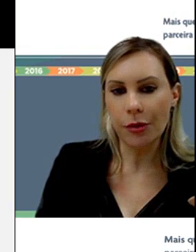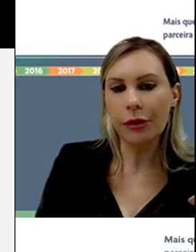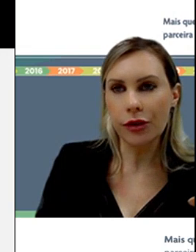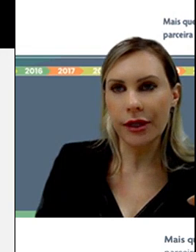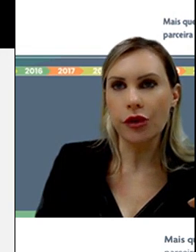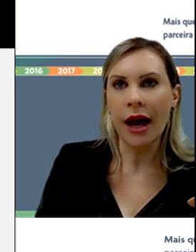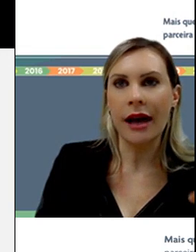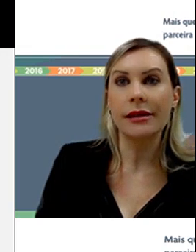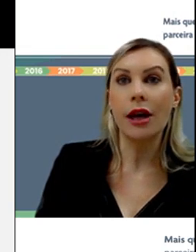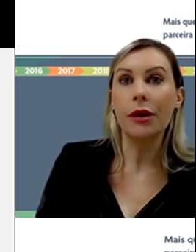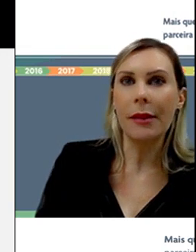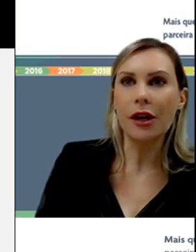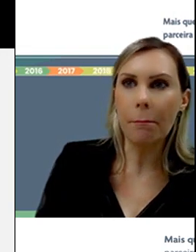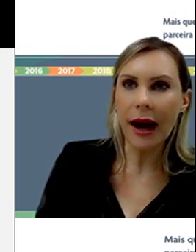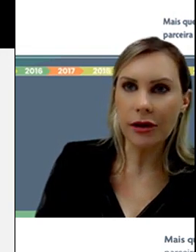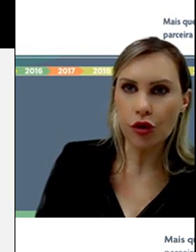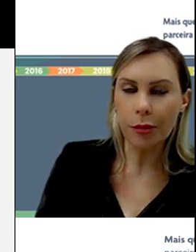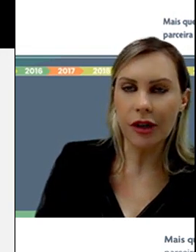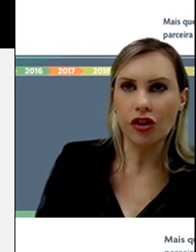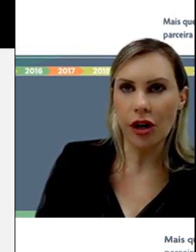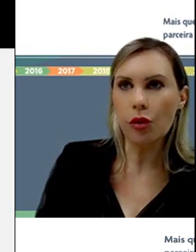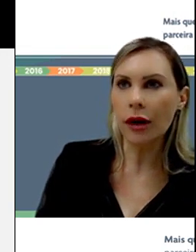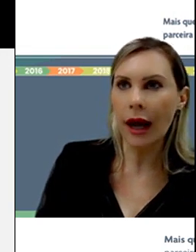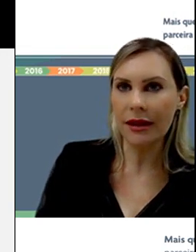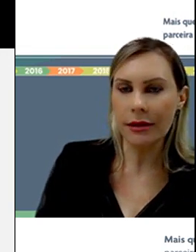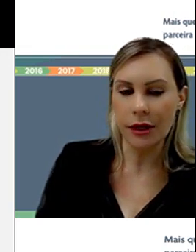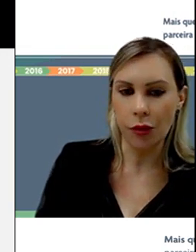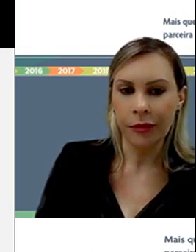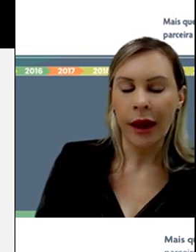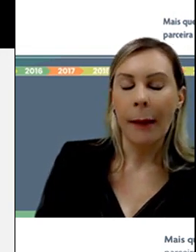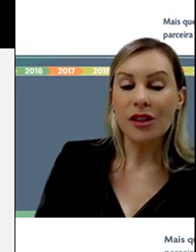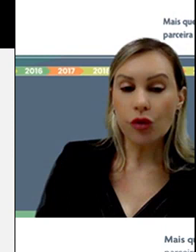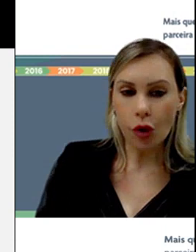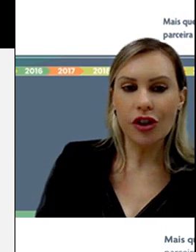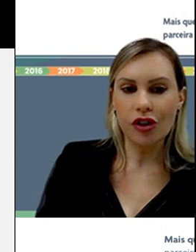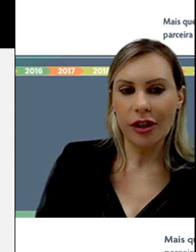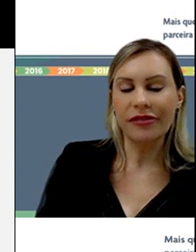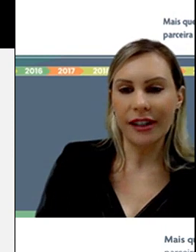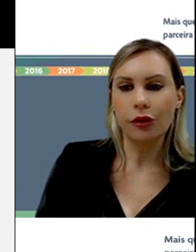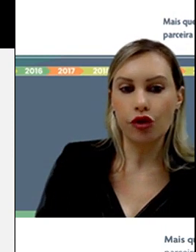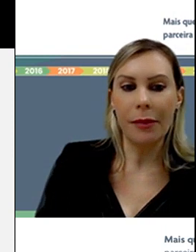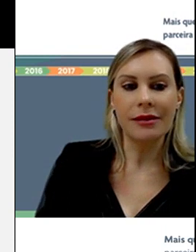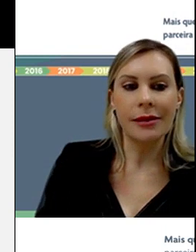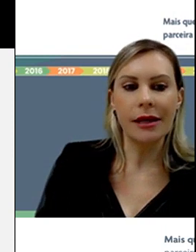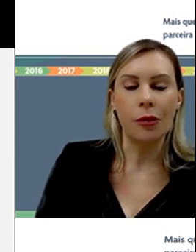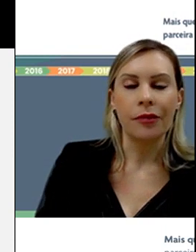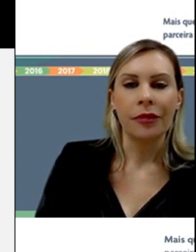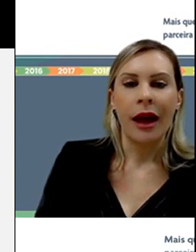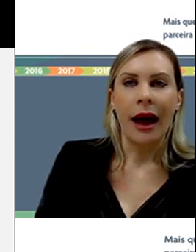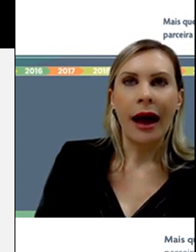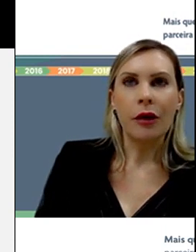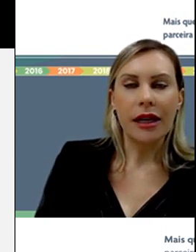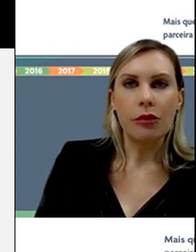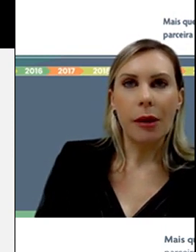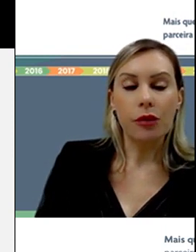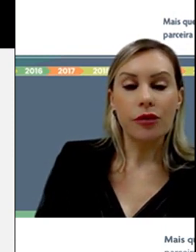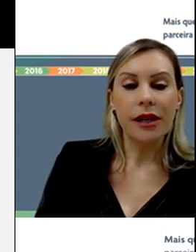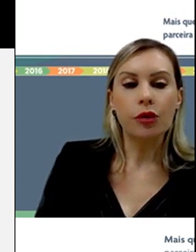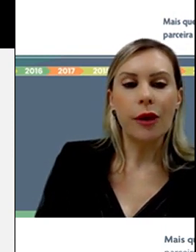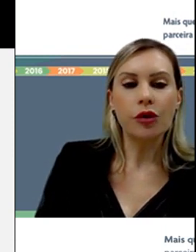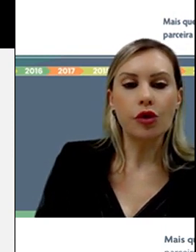de R$ 7.200, que é o primeiro passo para a gente calcular a pensão. Mas como a gente está falando de pensão, a